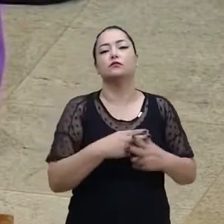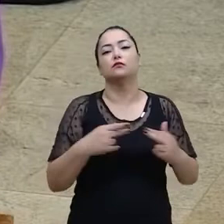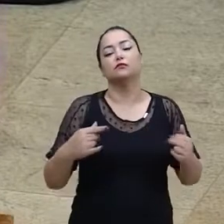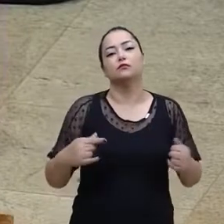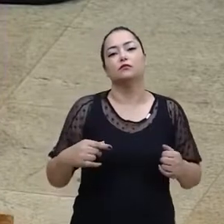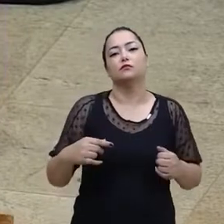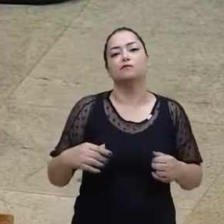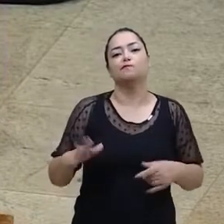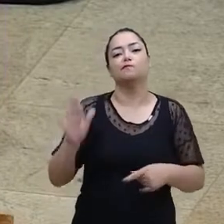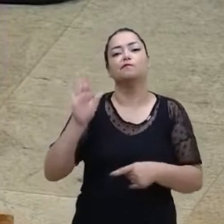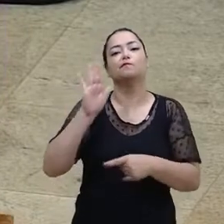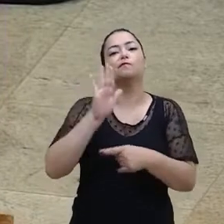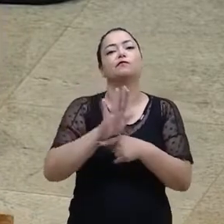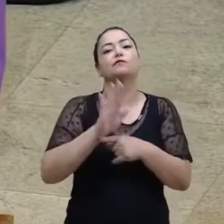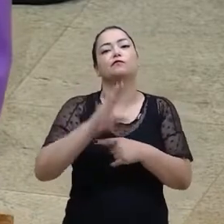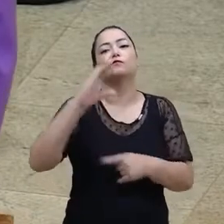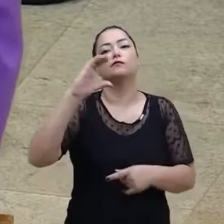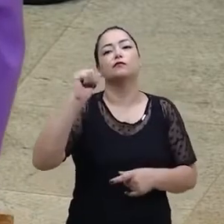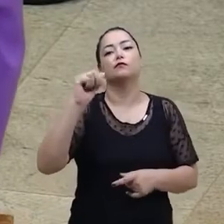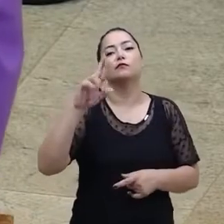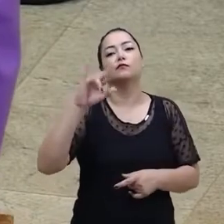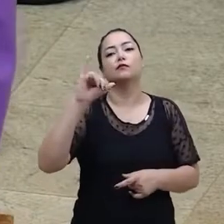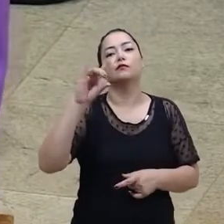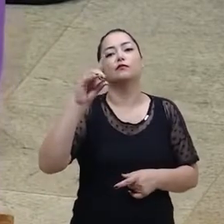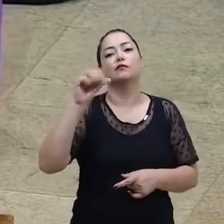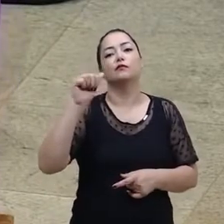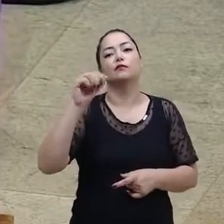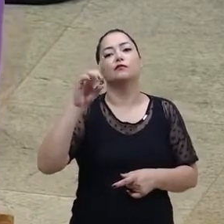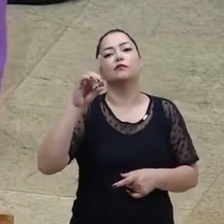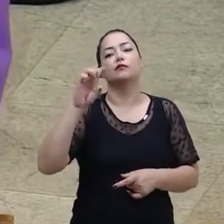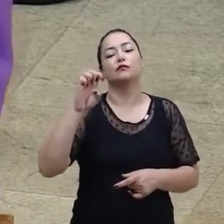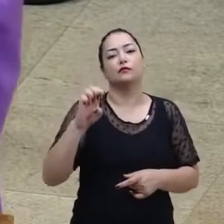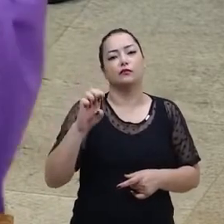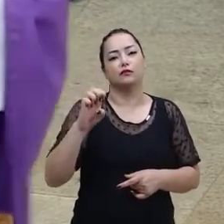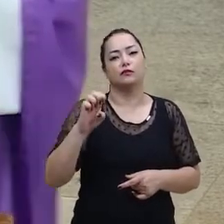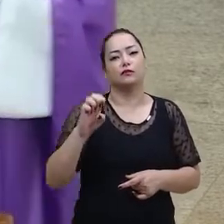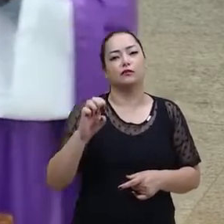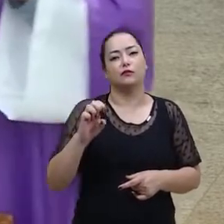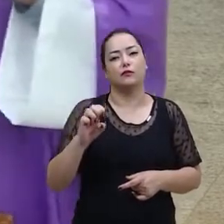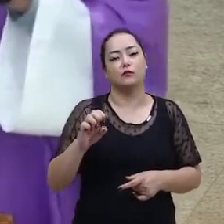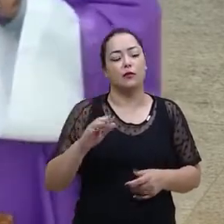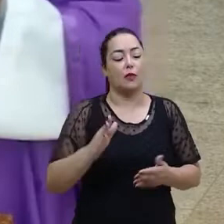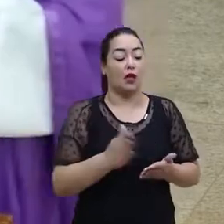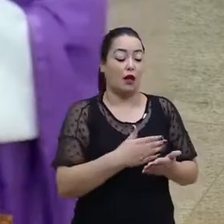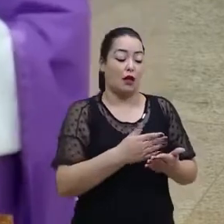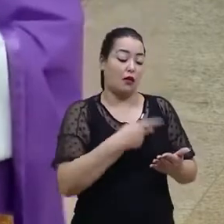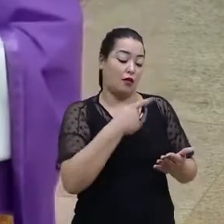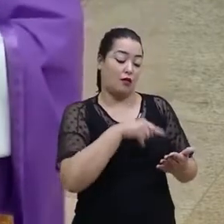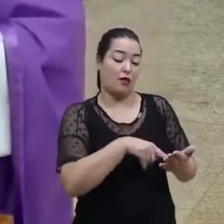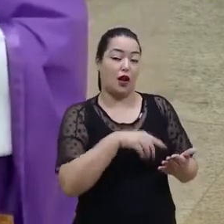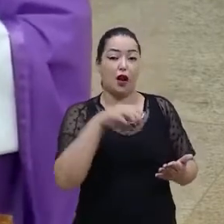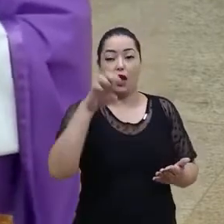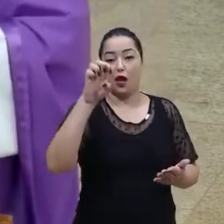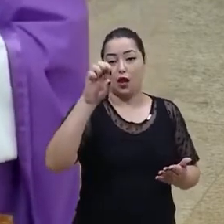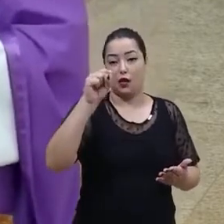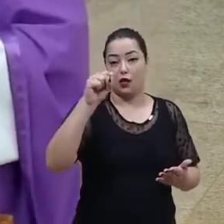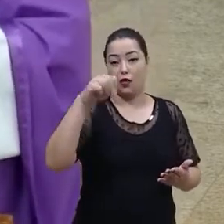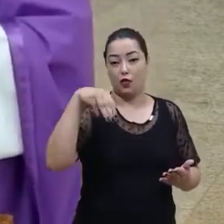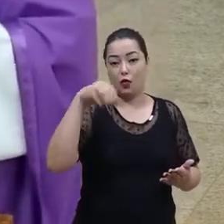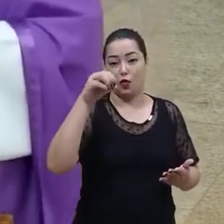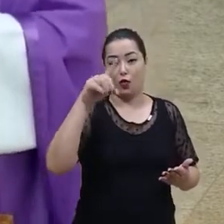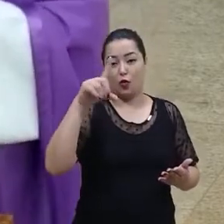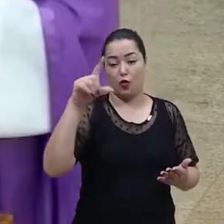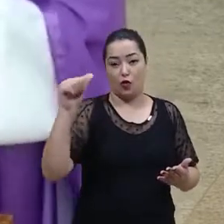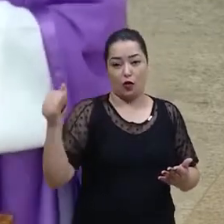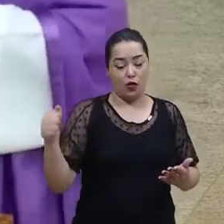é a caridade que aqui fala de a palavra esmola eu não gosto de usar muita palavra esmola que naquele tempo ou se usava a palavra